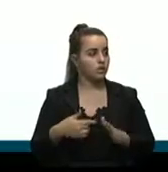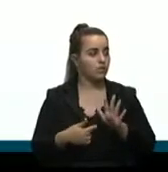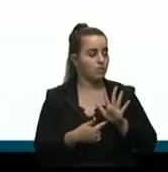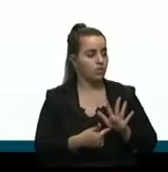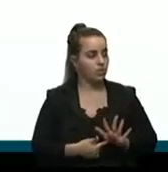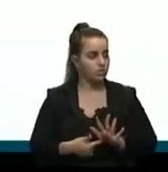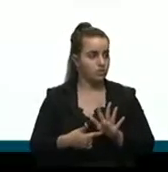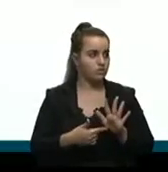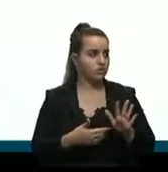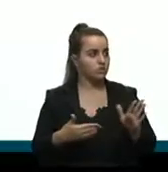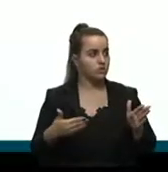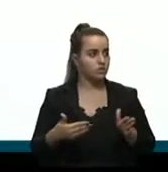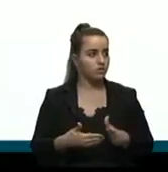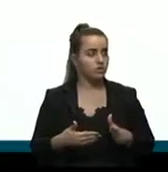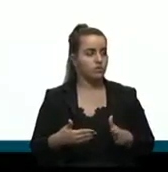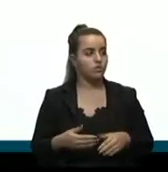seja,